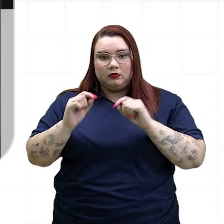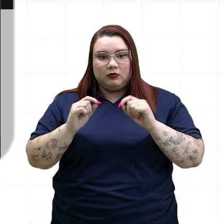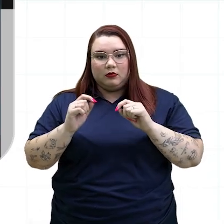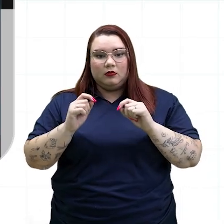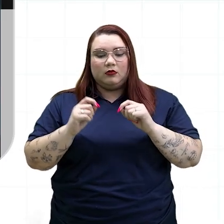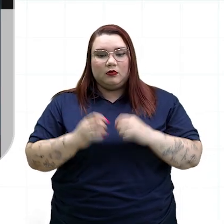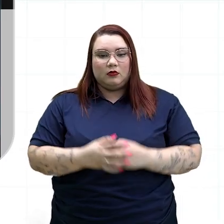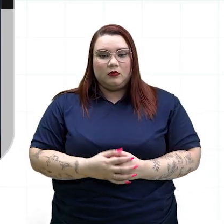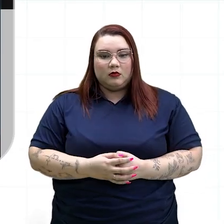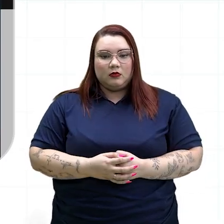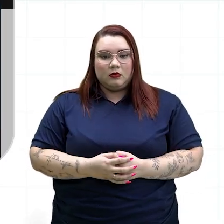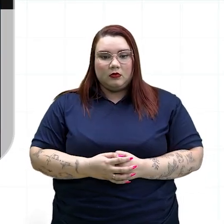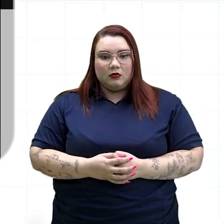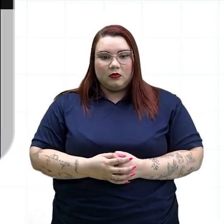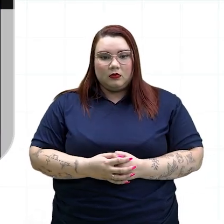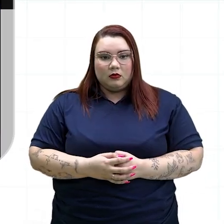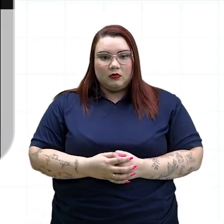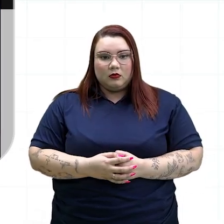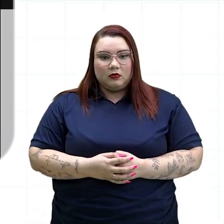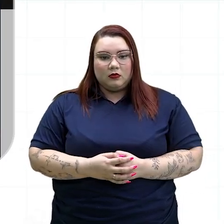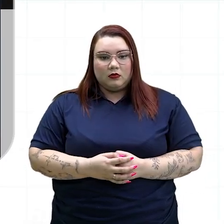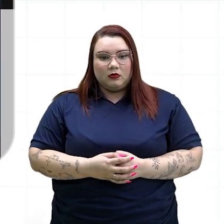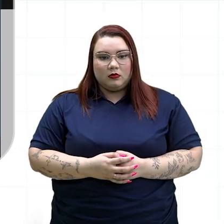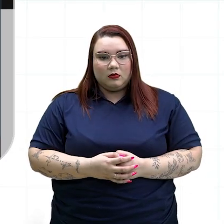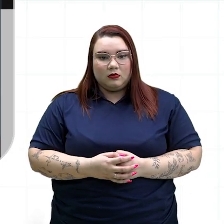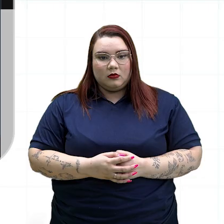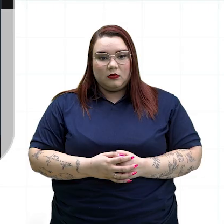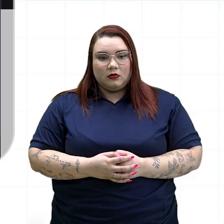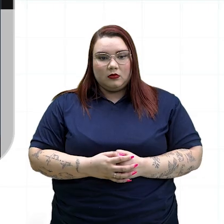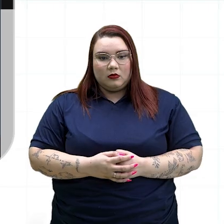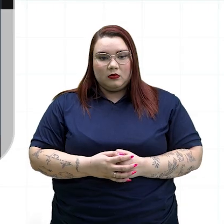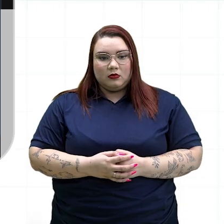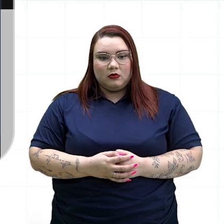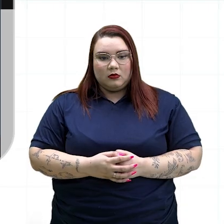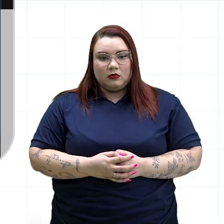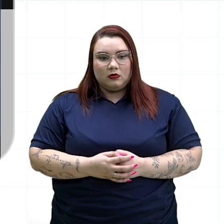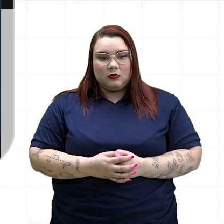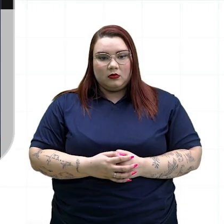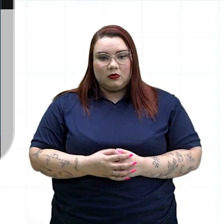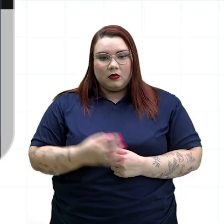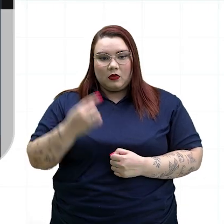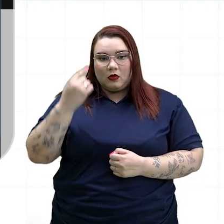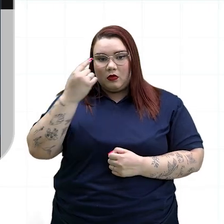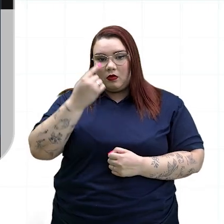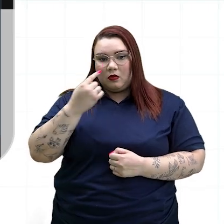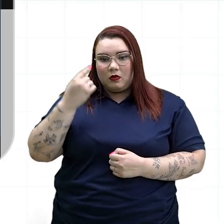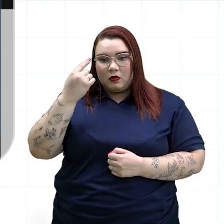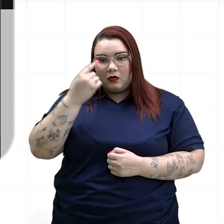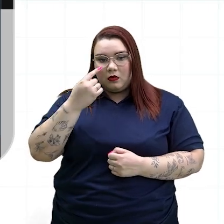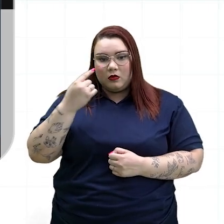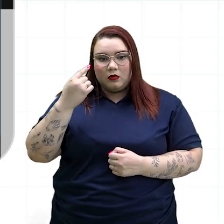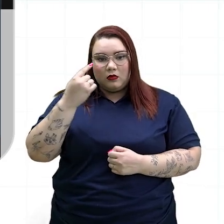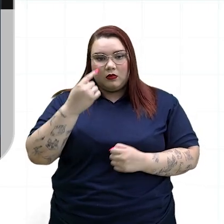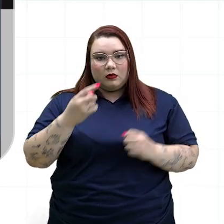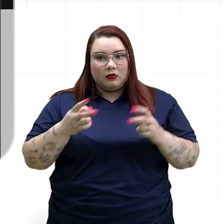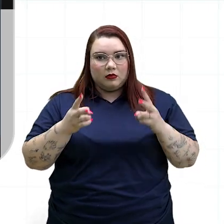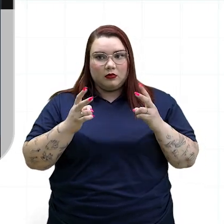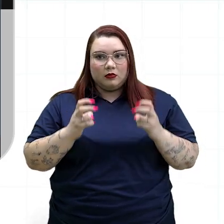animação. Olha lá. Temos aqui o olho.